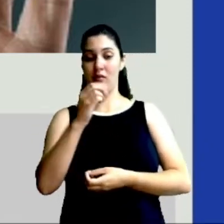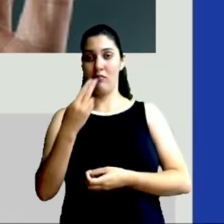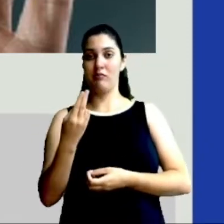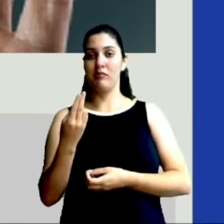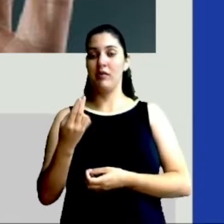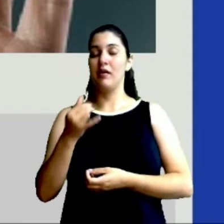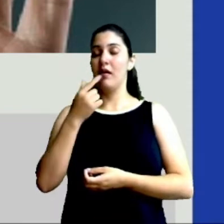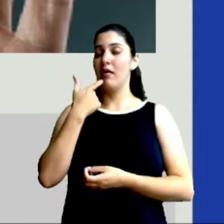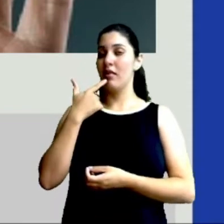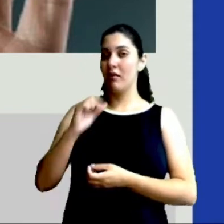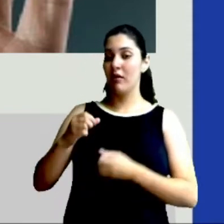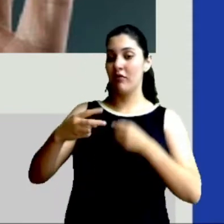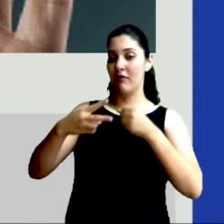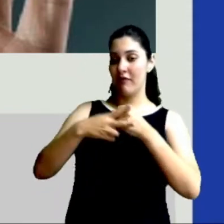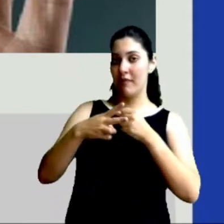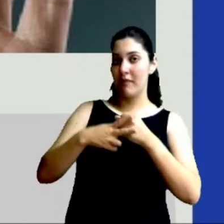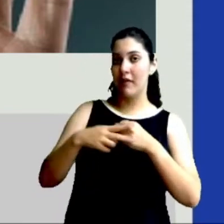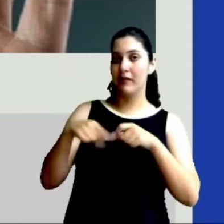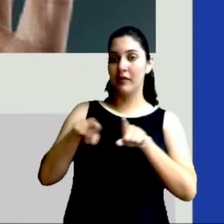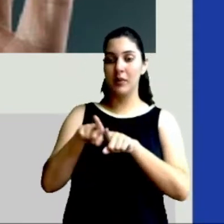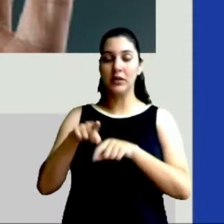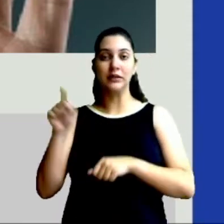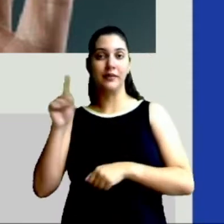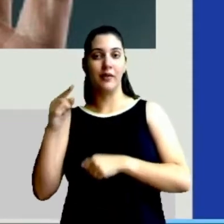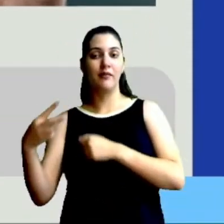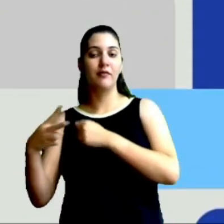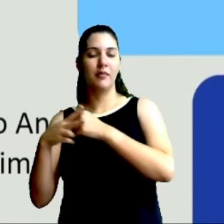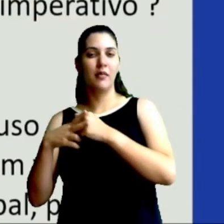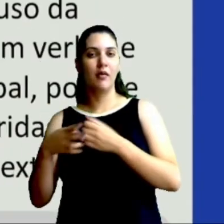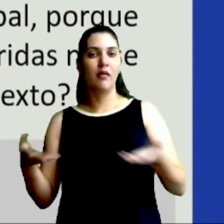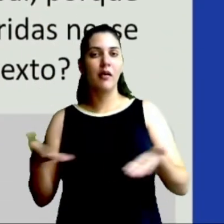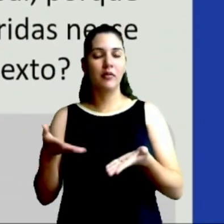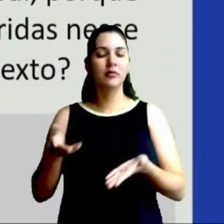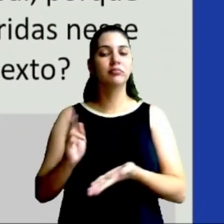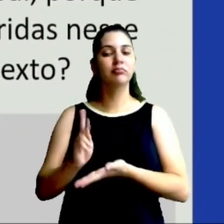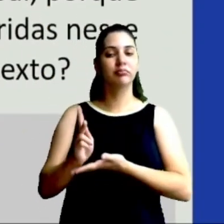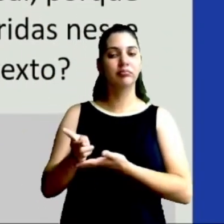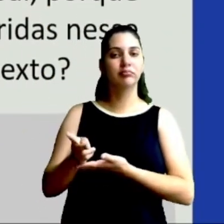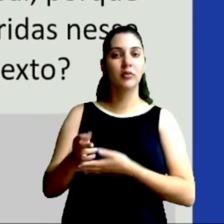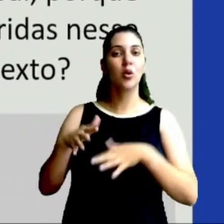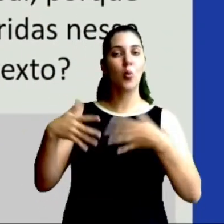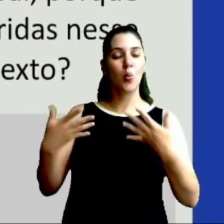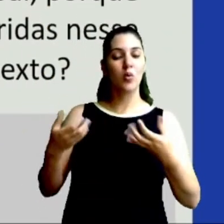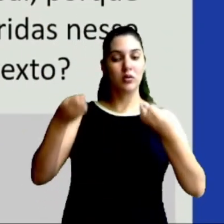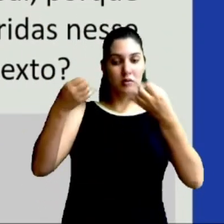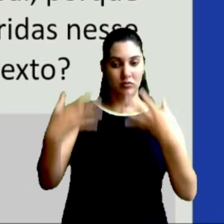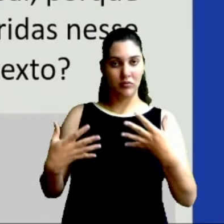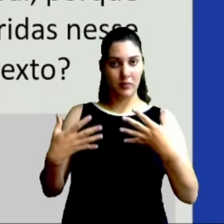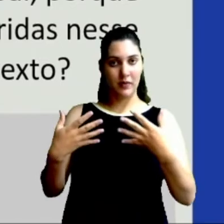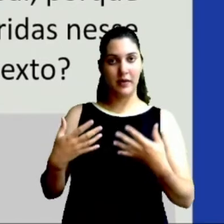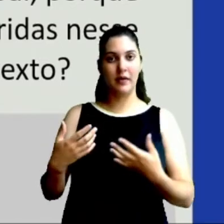não verbal. Agora, gente, vamos continuar, porque quando a gente fala sobre